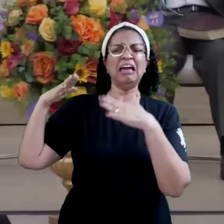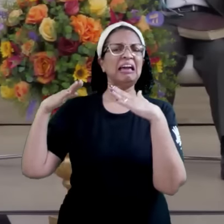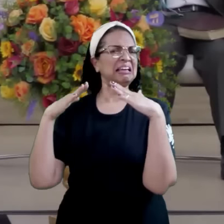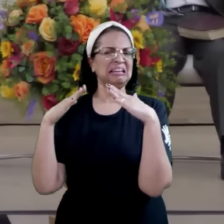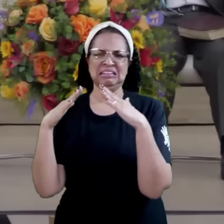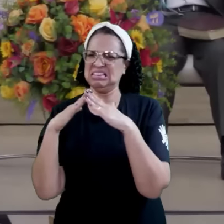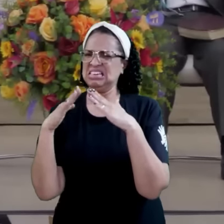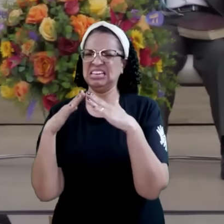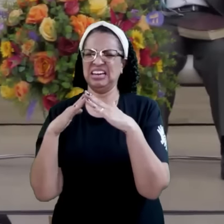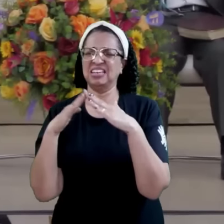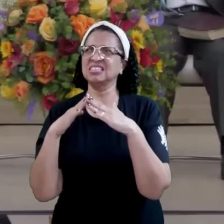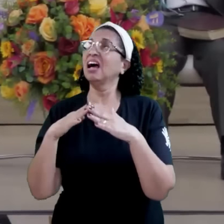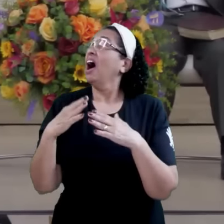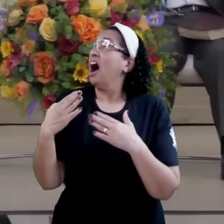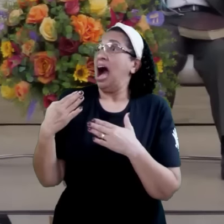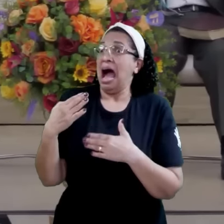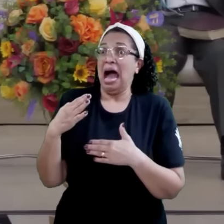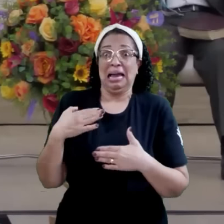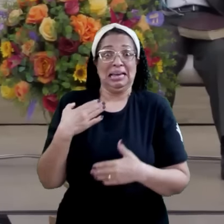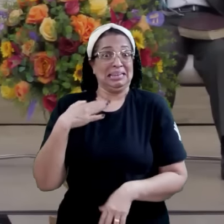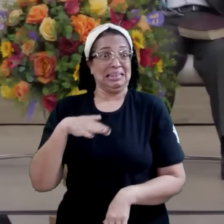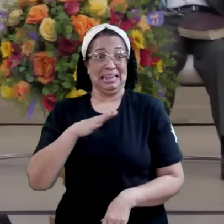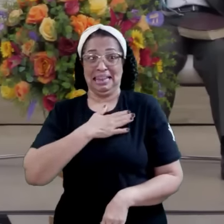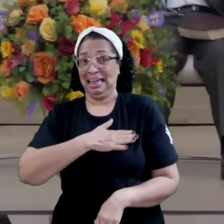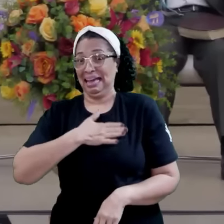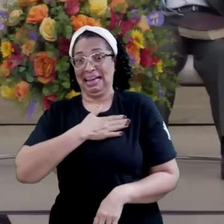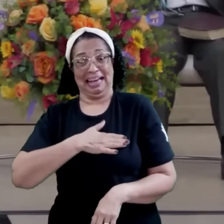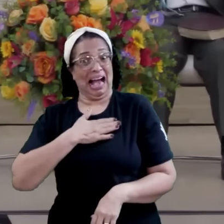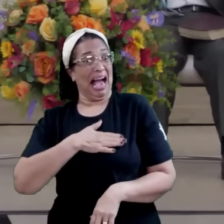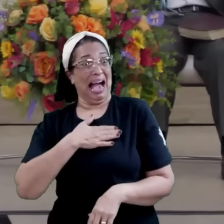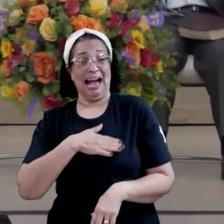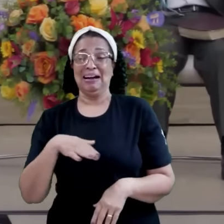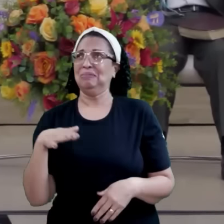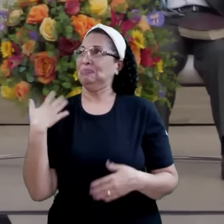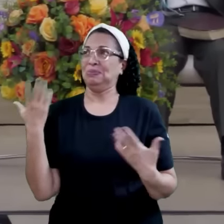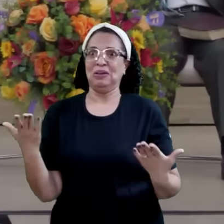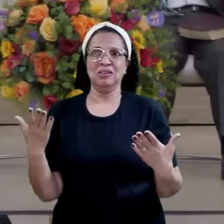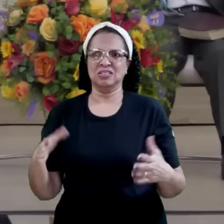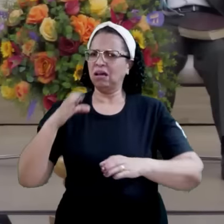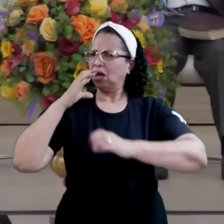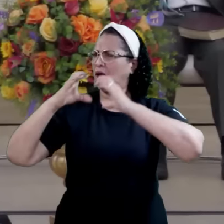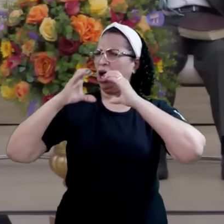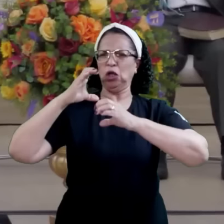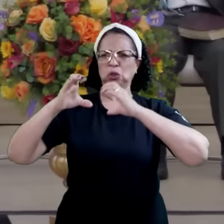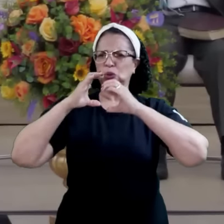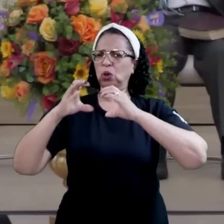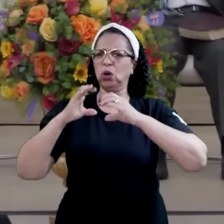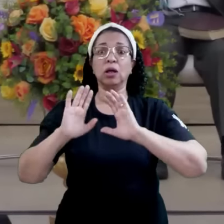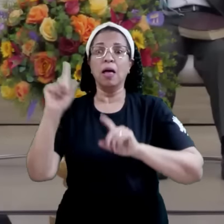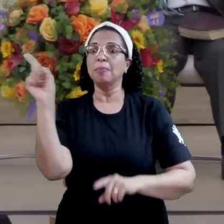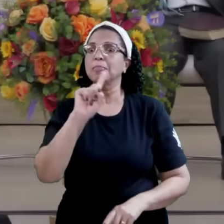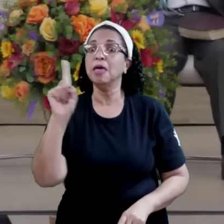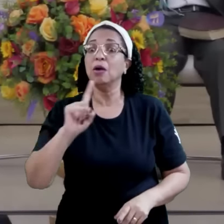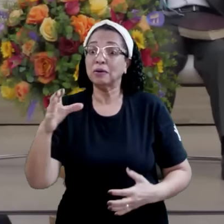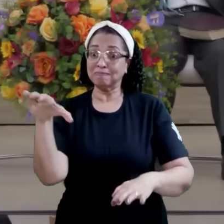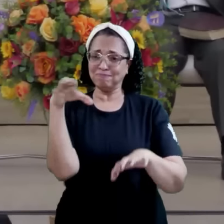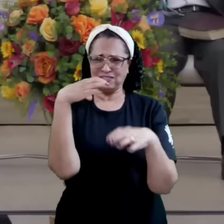predileto é melor ficar na minha casa eu vi aqui sen ele passar no nosso